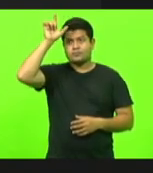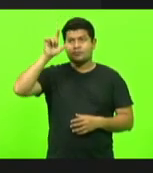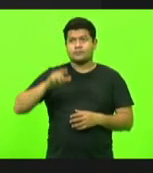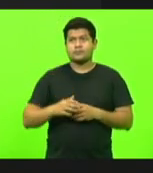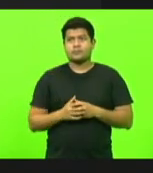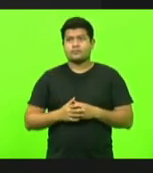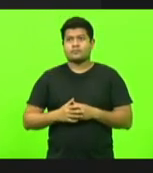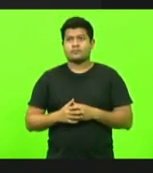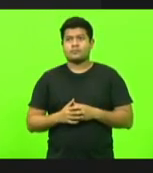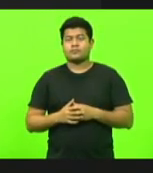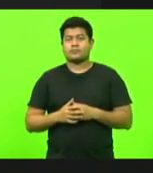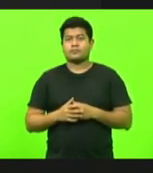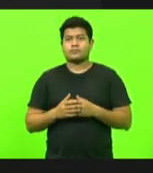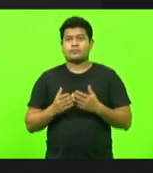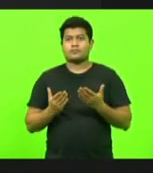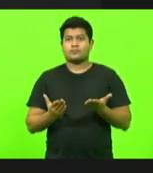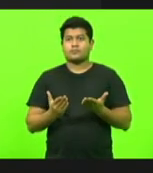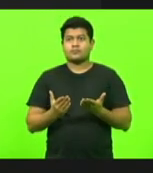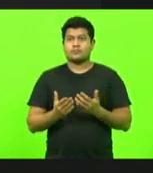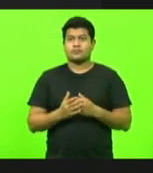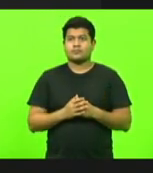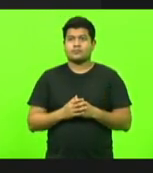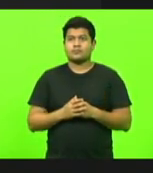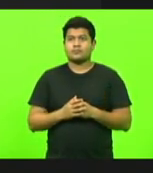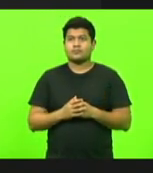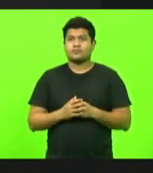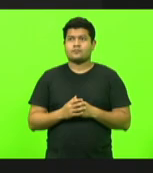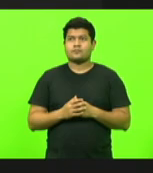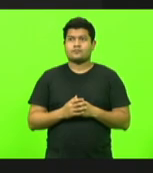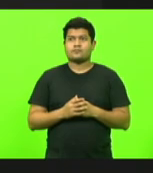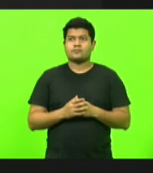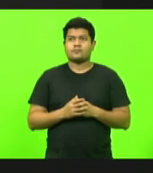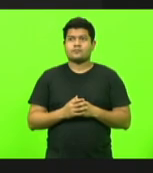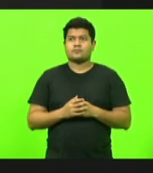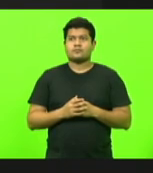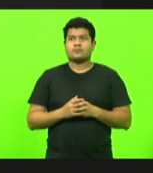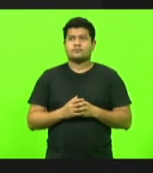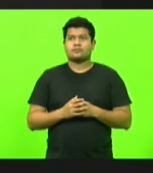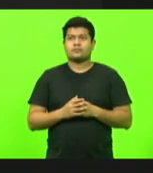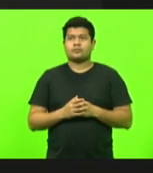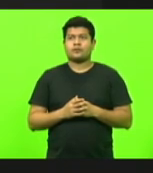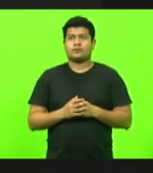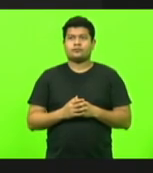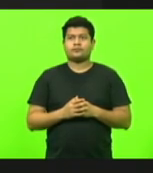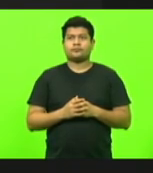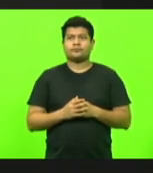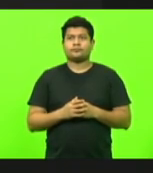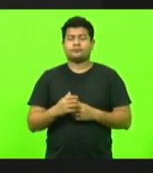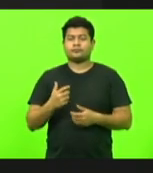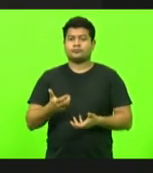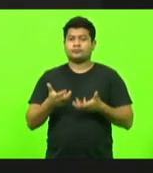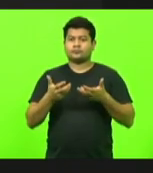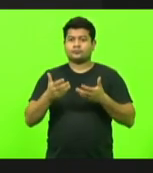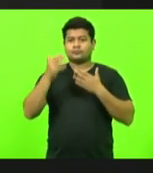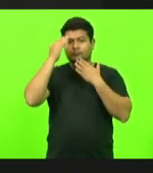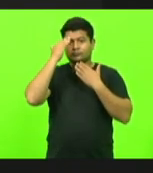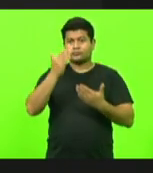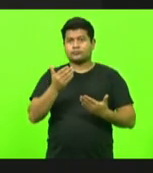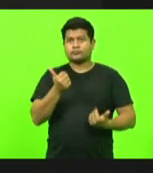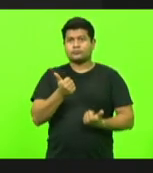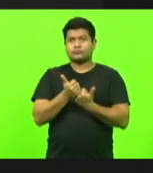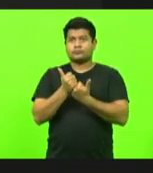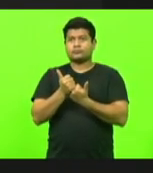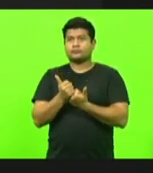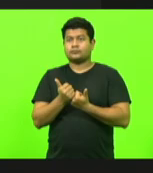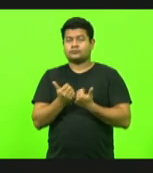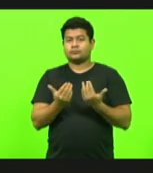senhor presidente. Pois não. Pois não, deputado Sargento Lima. Gostaria de agradecer o apoio recebido ontem pelo